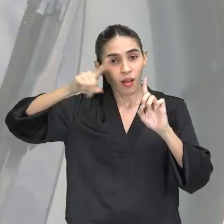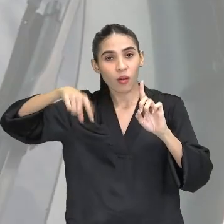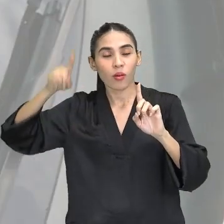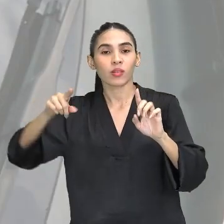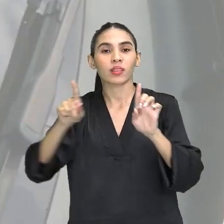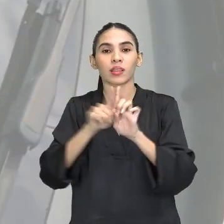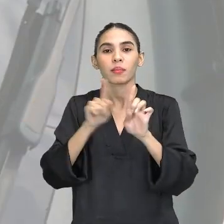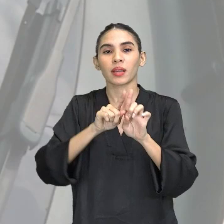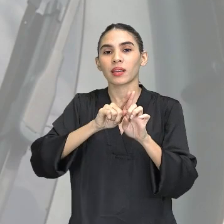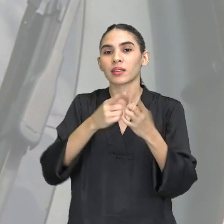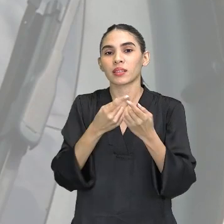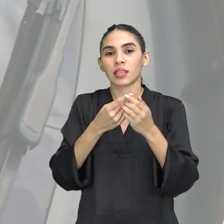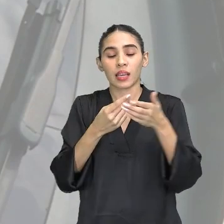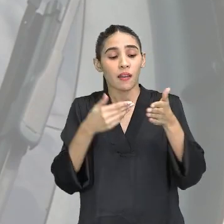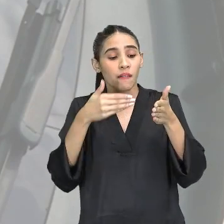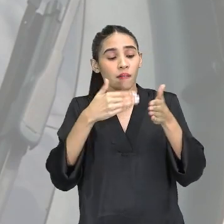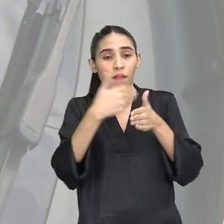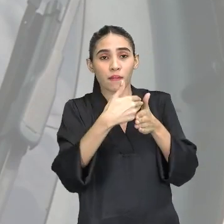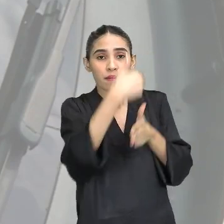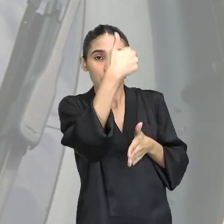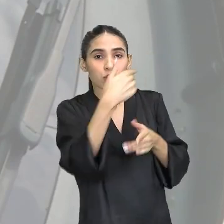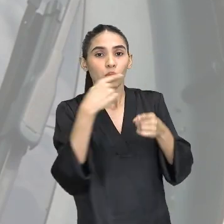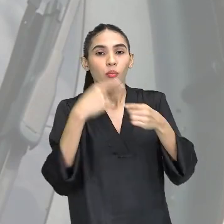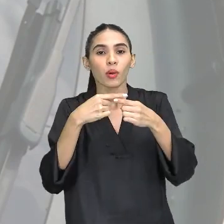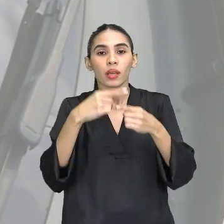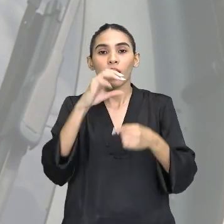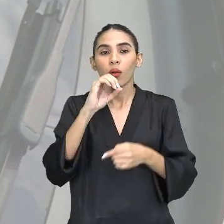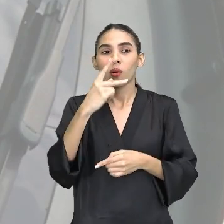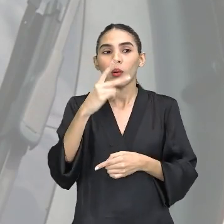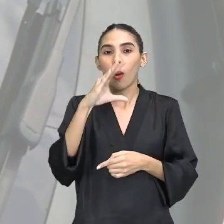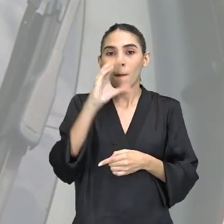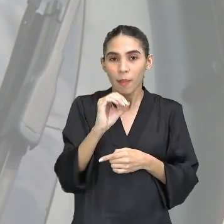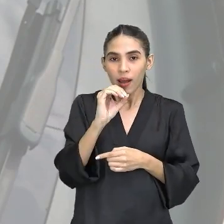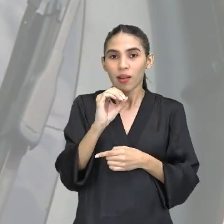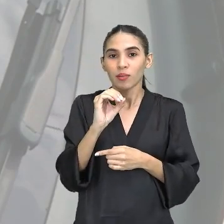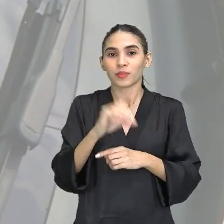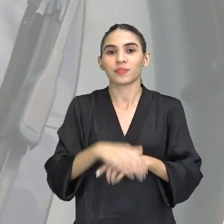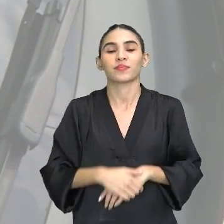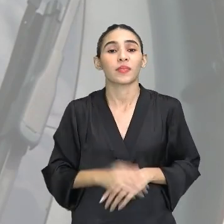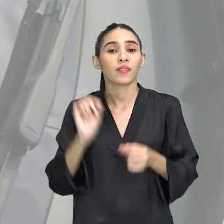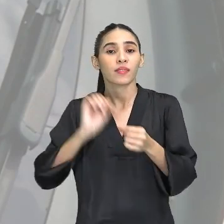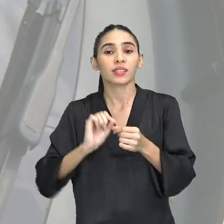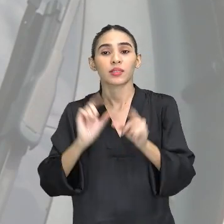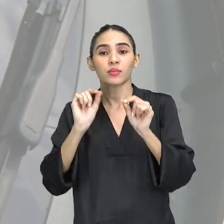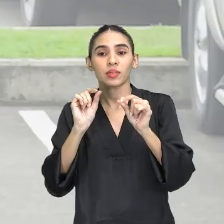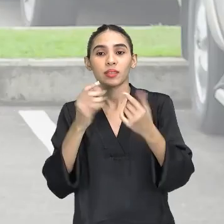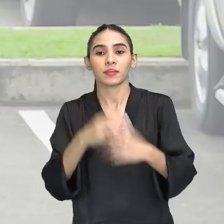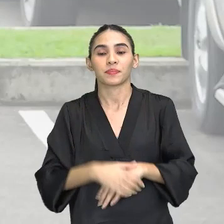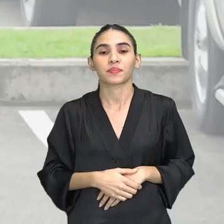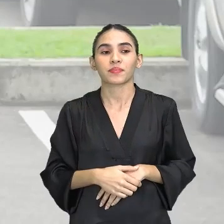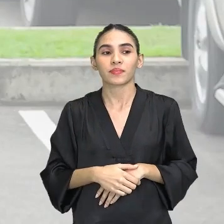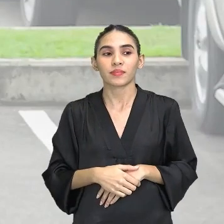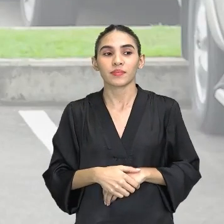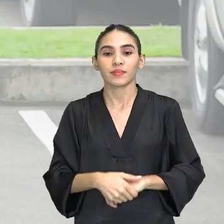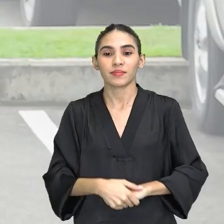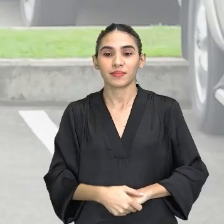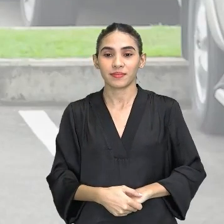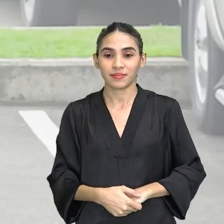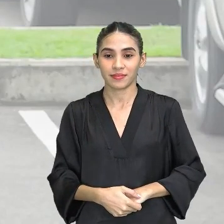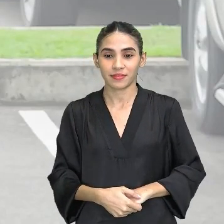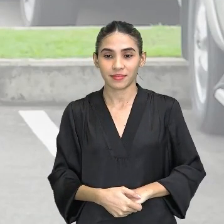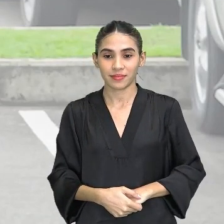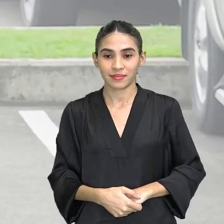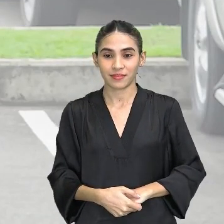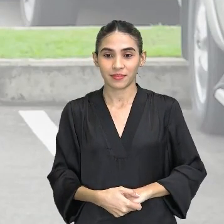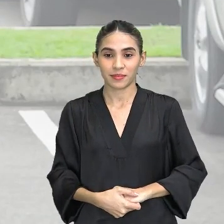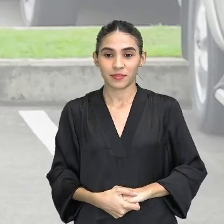elas não ultrapassam o vidro, porque o vidro é opaco em relação a essas ondas longas, fazendo com que as ondas